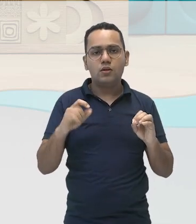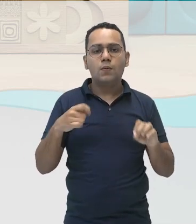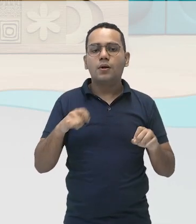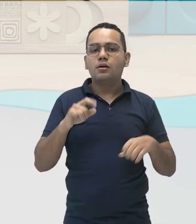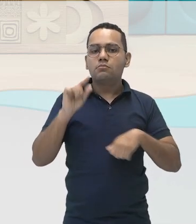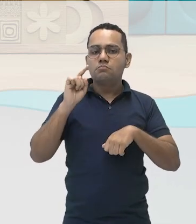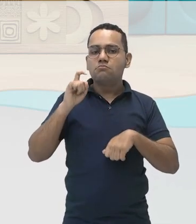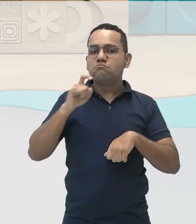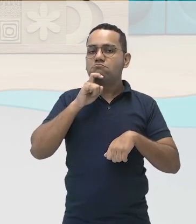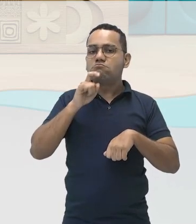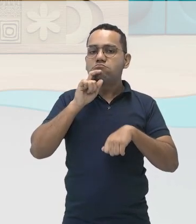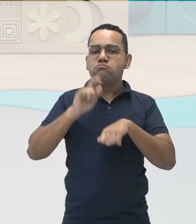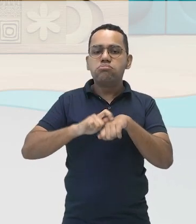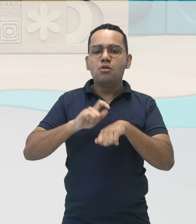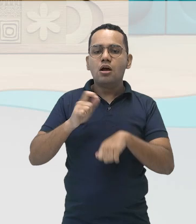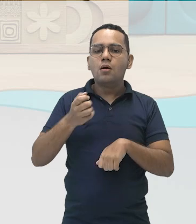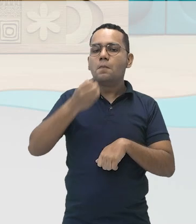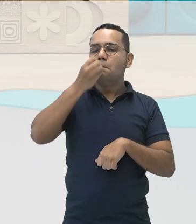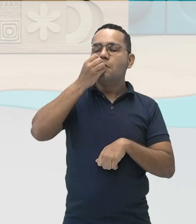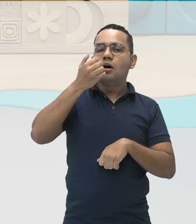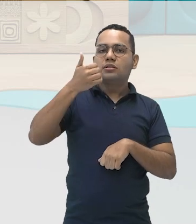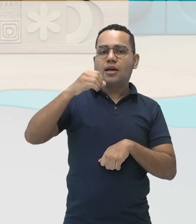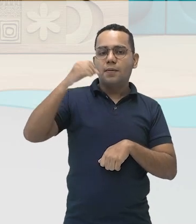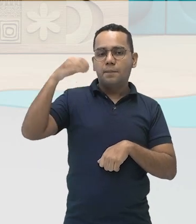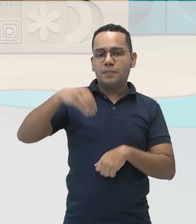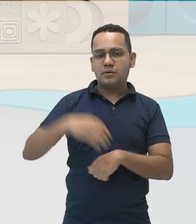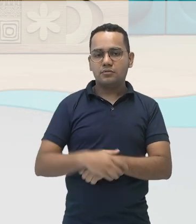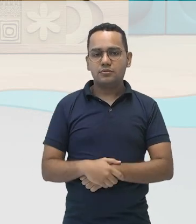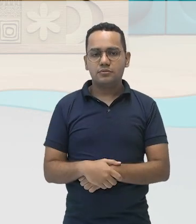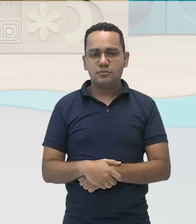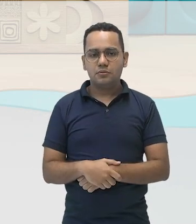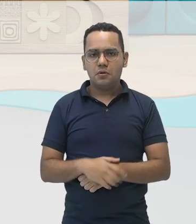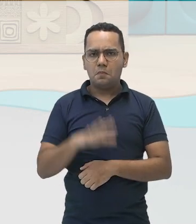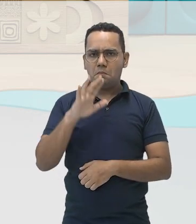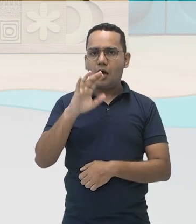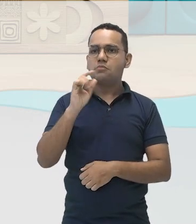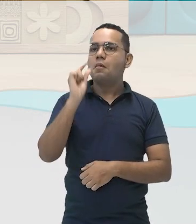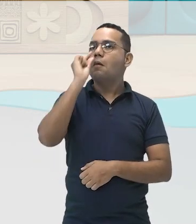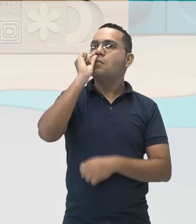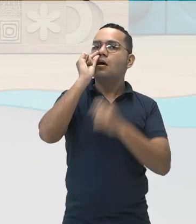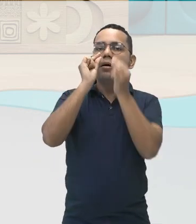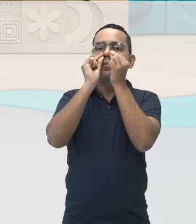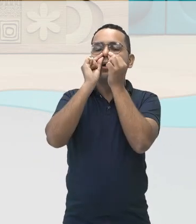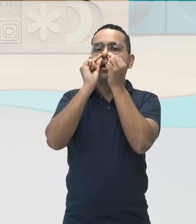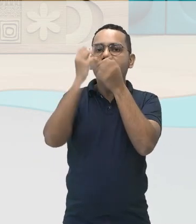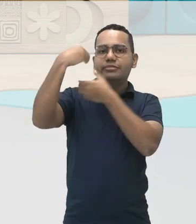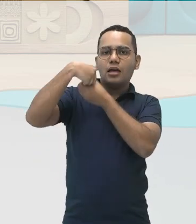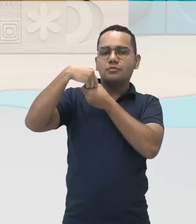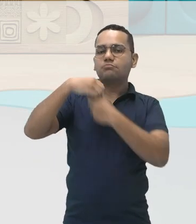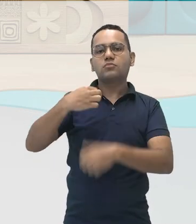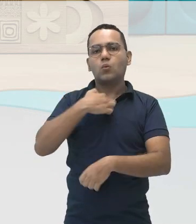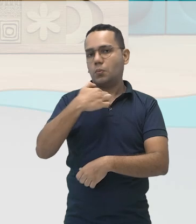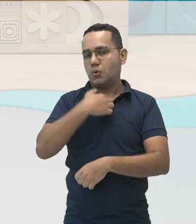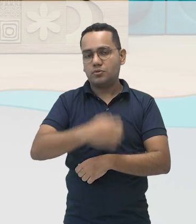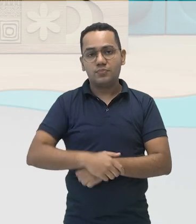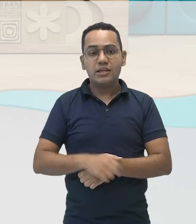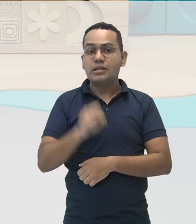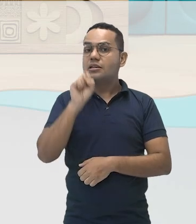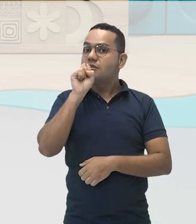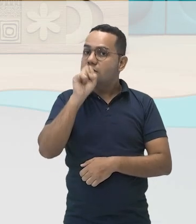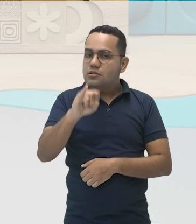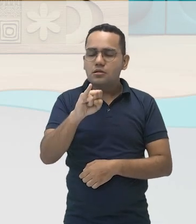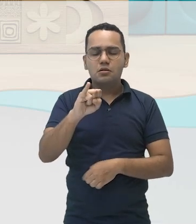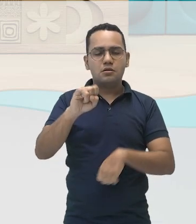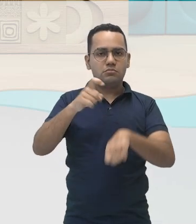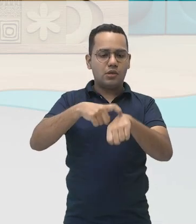por cerca de 10 minutos, mas vocês não vão colocar nada dentro desse nariz. E caso o sangramento não cesse, você vai